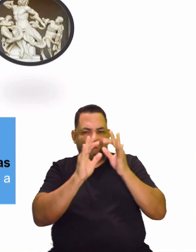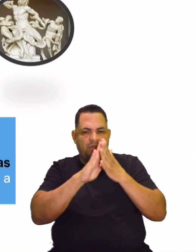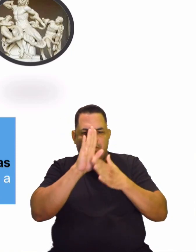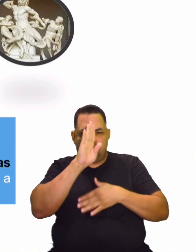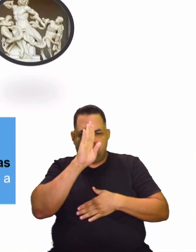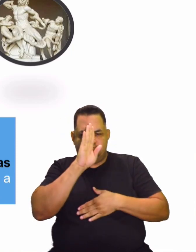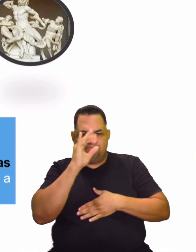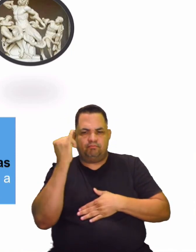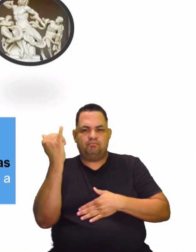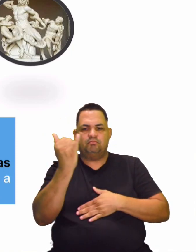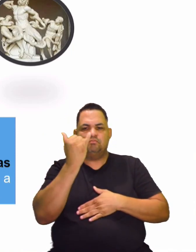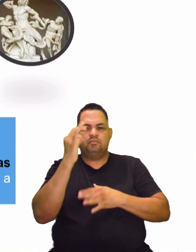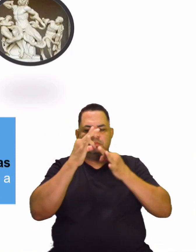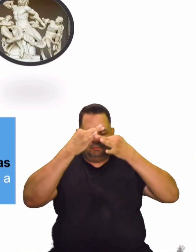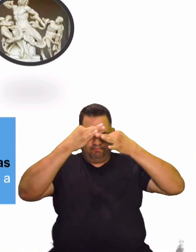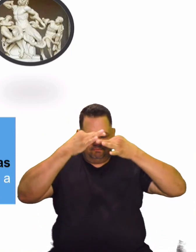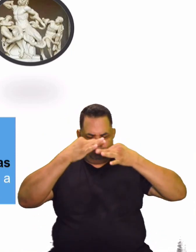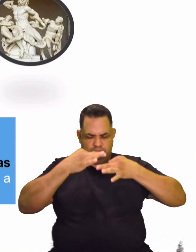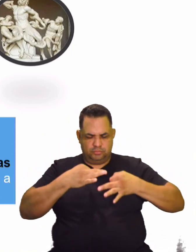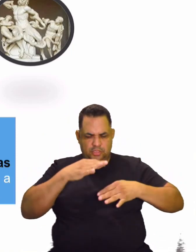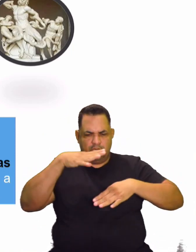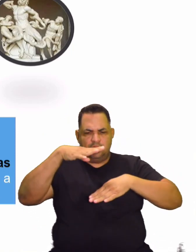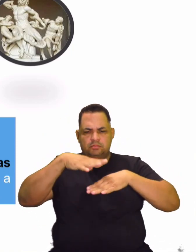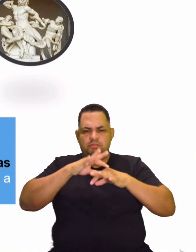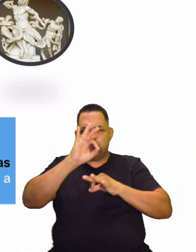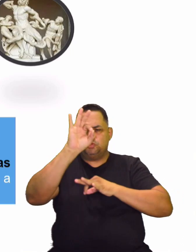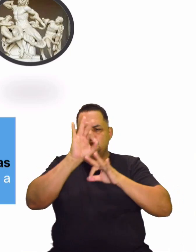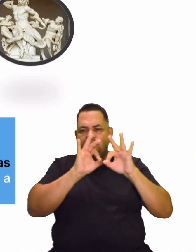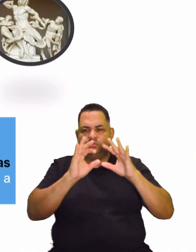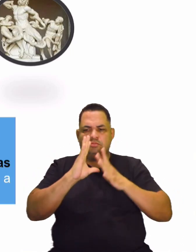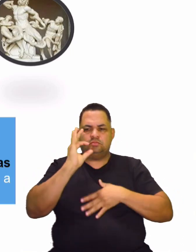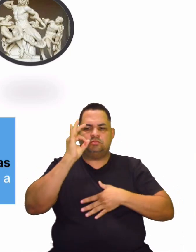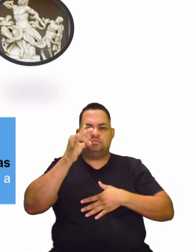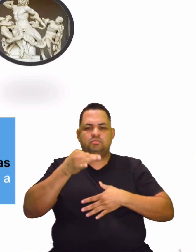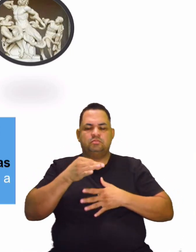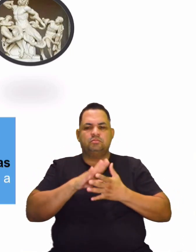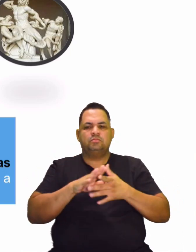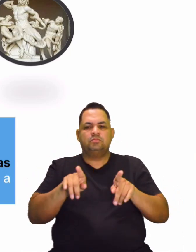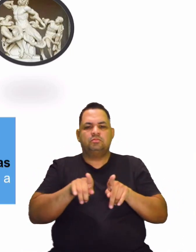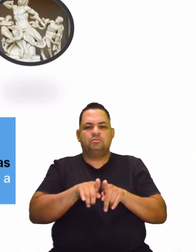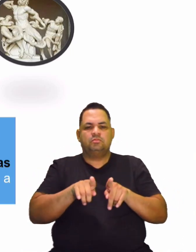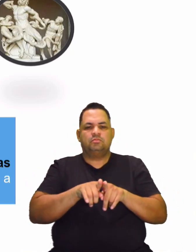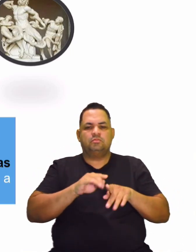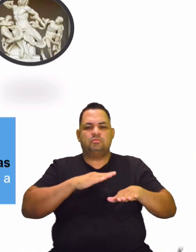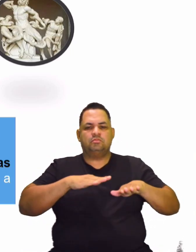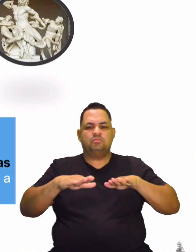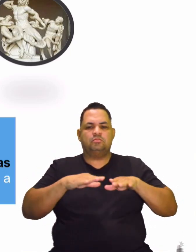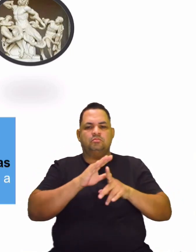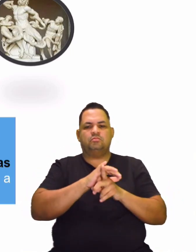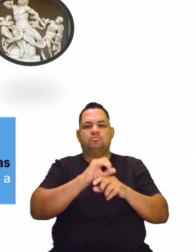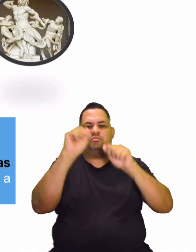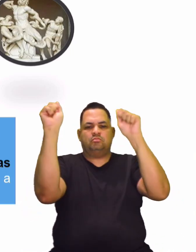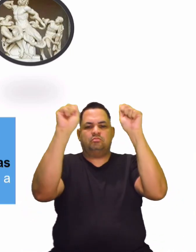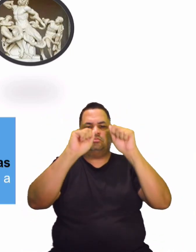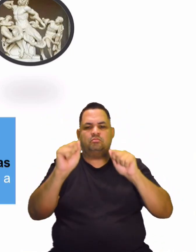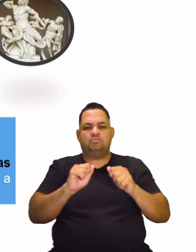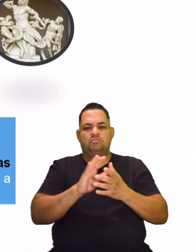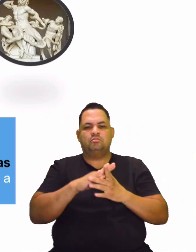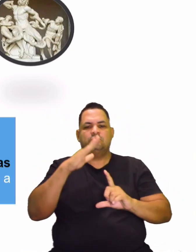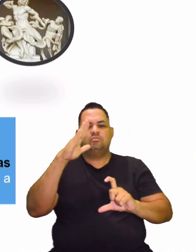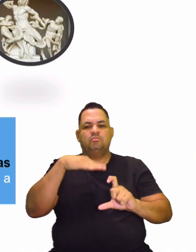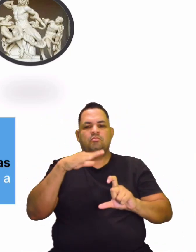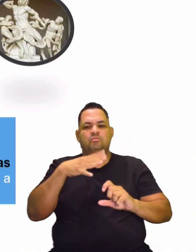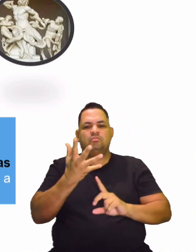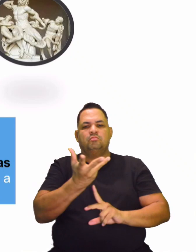simetria. Também vamos falar sobre o movimento das esculturas e a mitologia. O movimento das esculturas